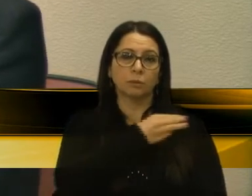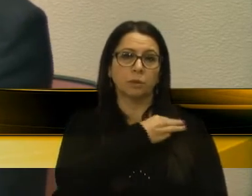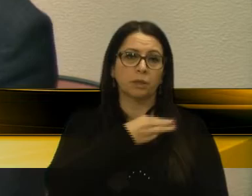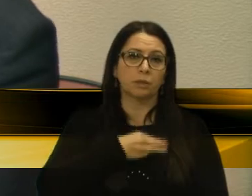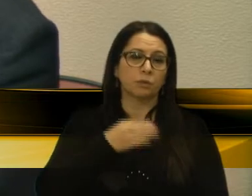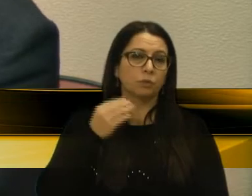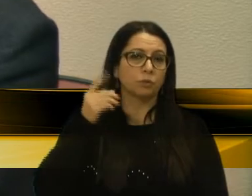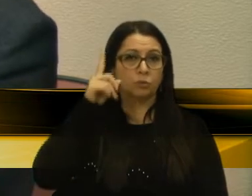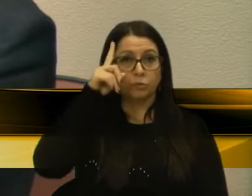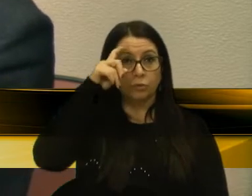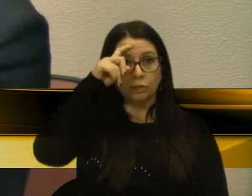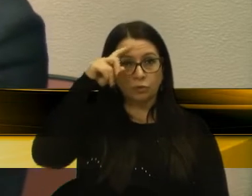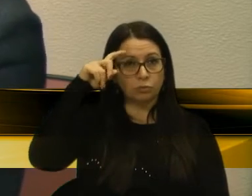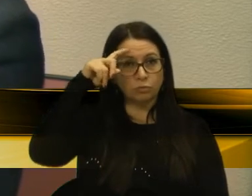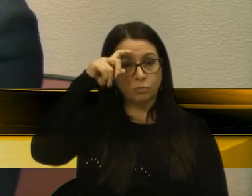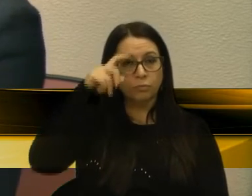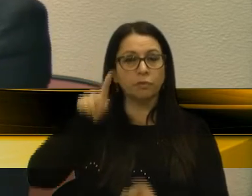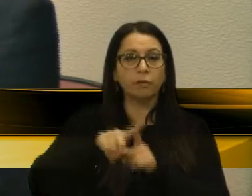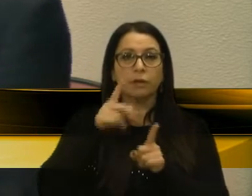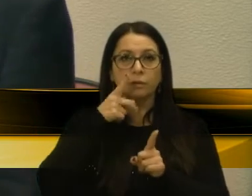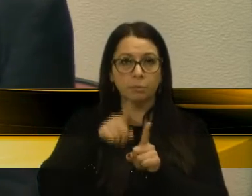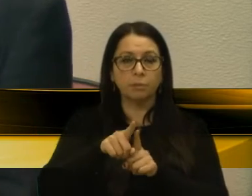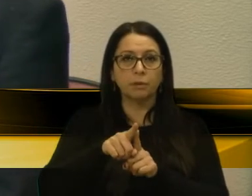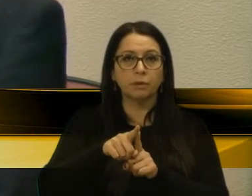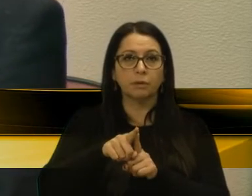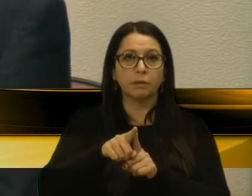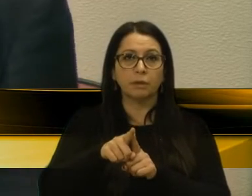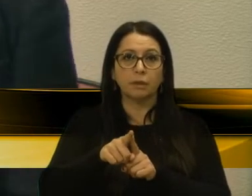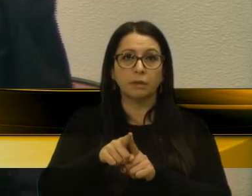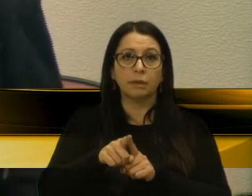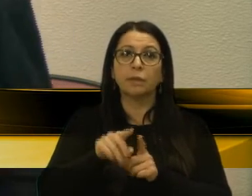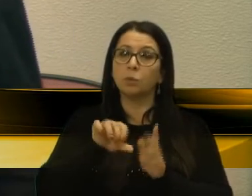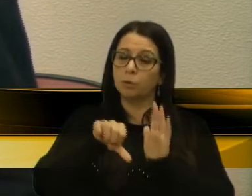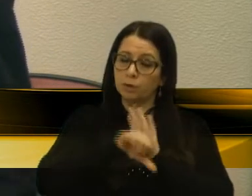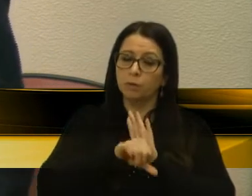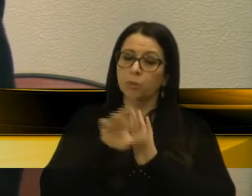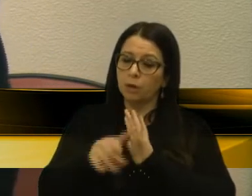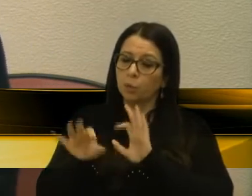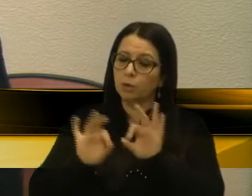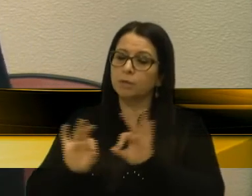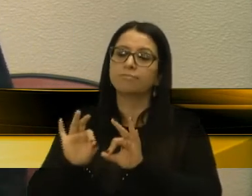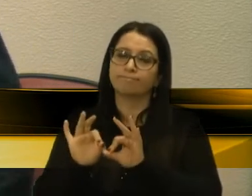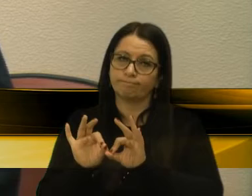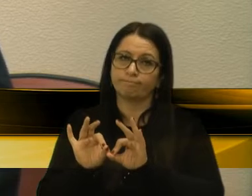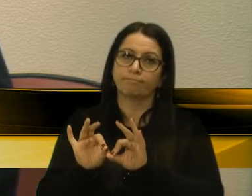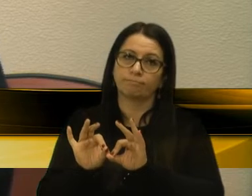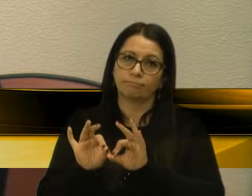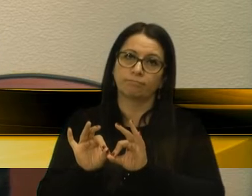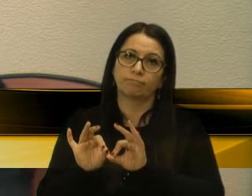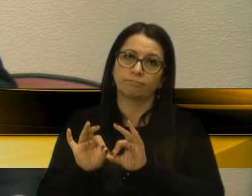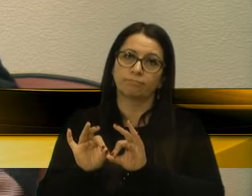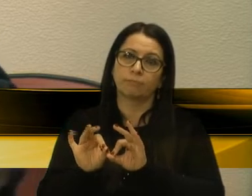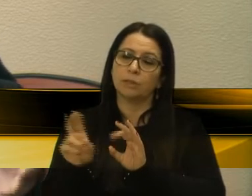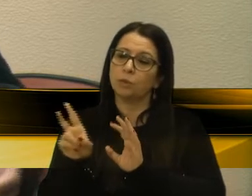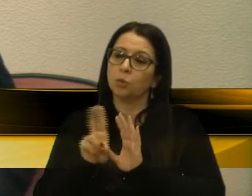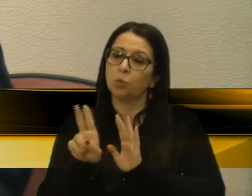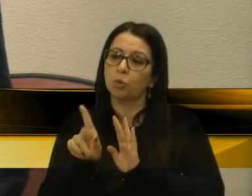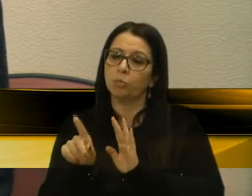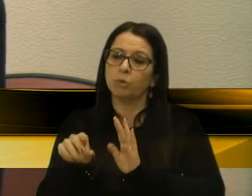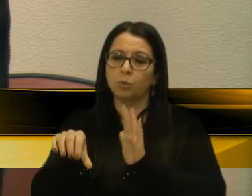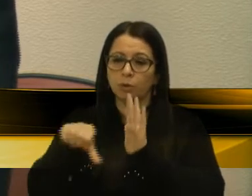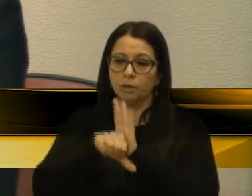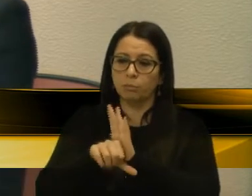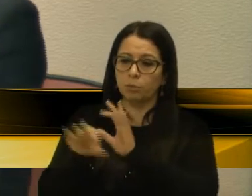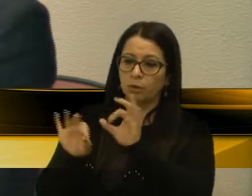Moro. Dizer também que o crime, ele é organizado, como de fato tem em seu nome, crime